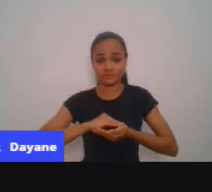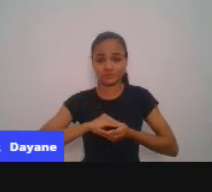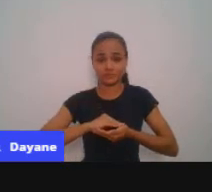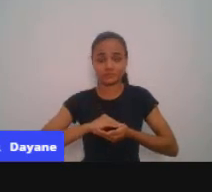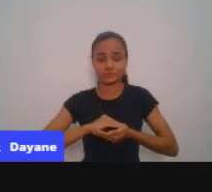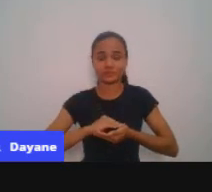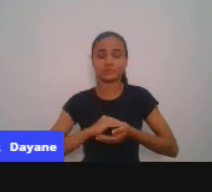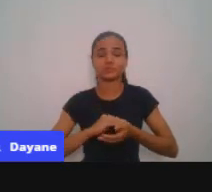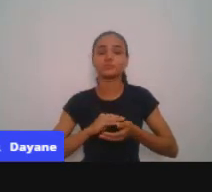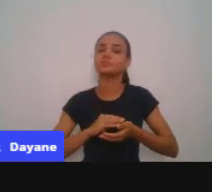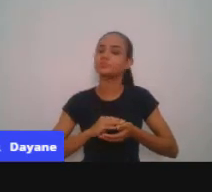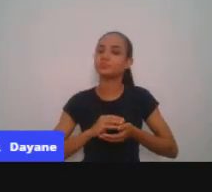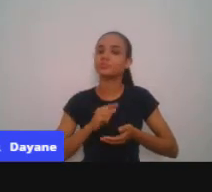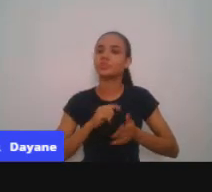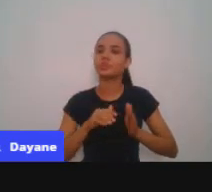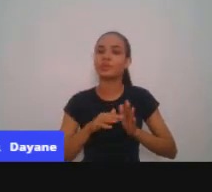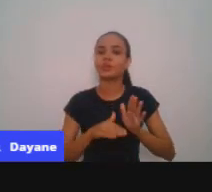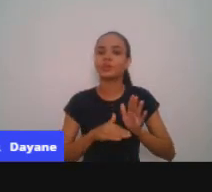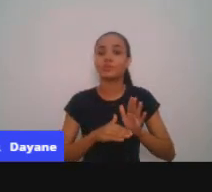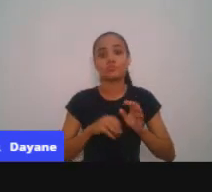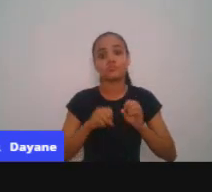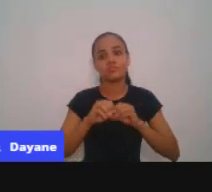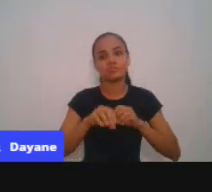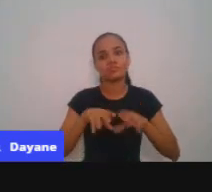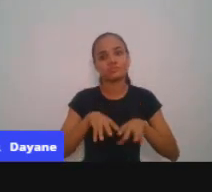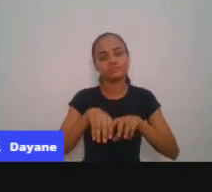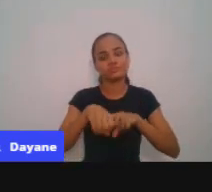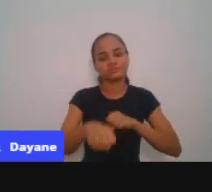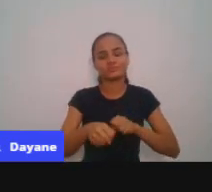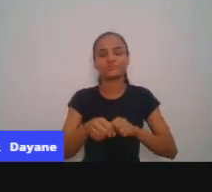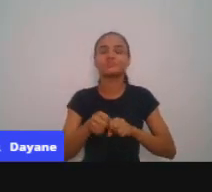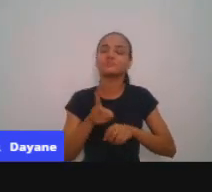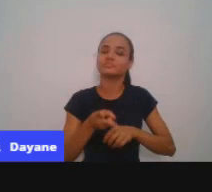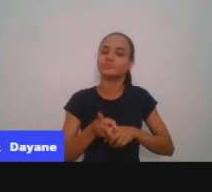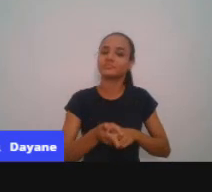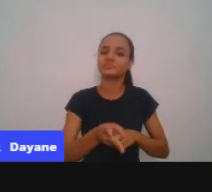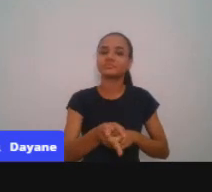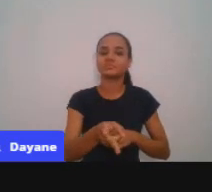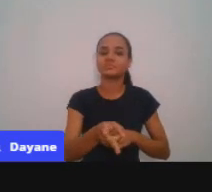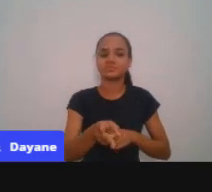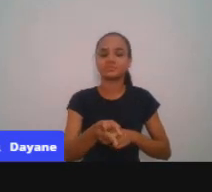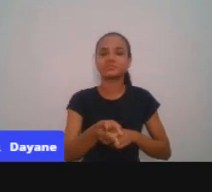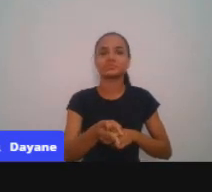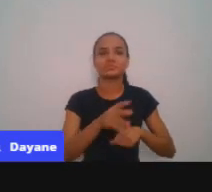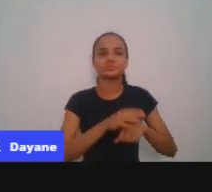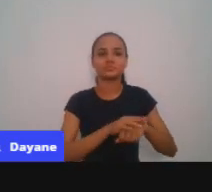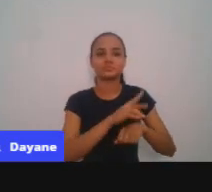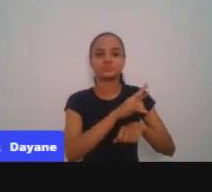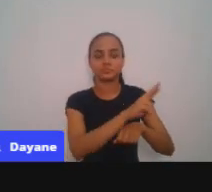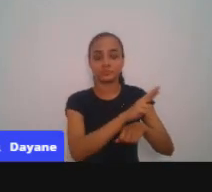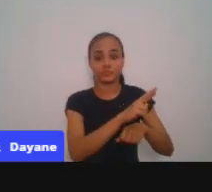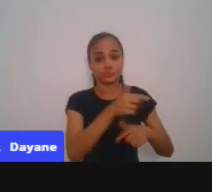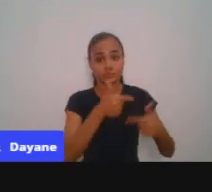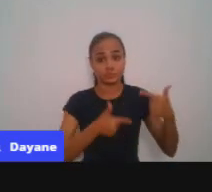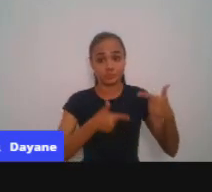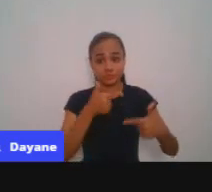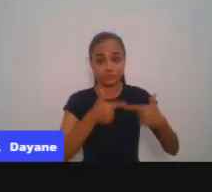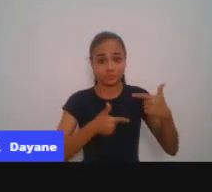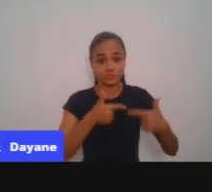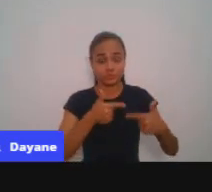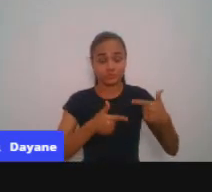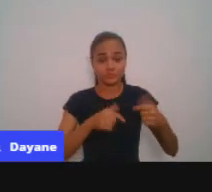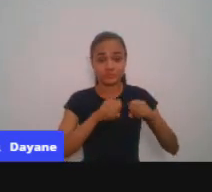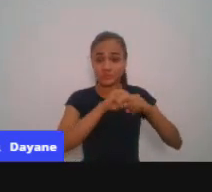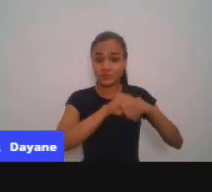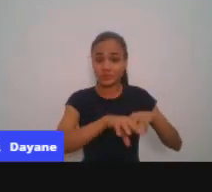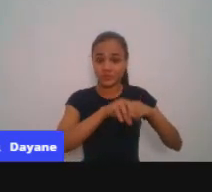de Campo Grande, executada pela Superintendência de Gestão das Políticas Educacionais, SUPED. Para a